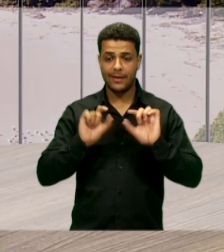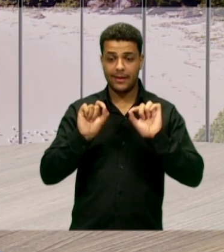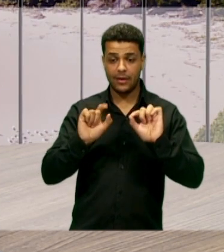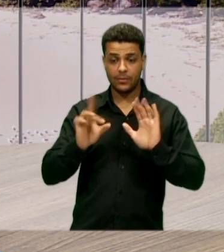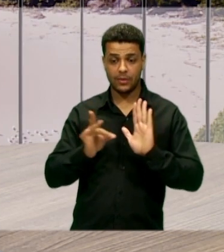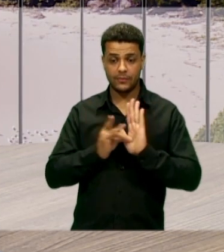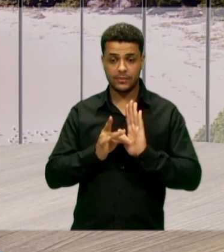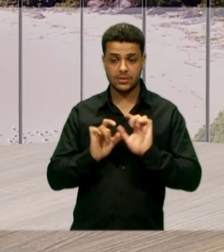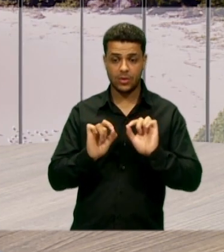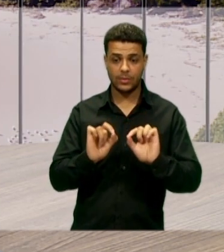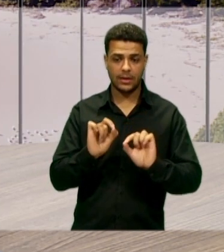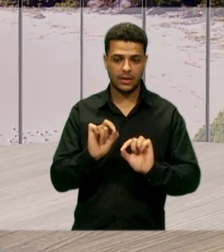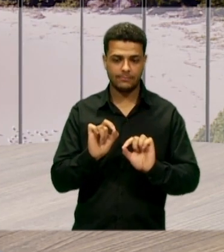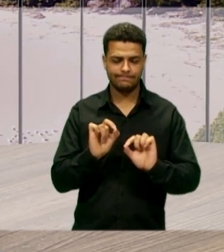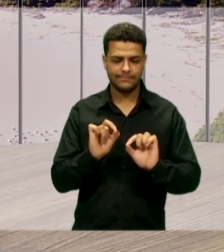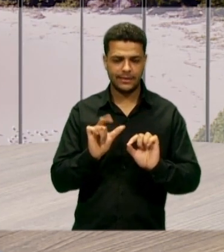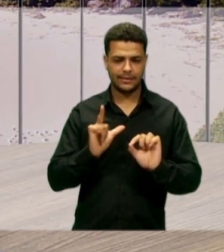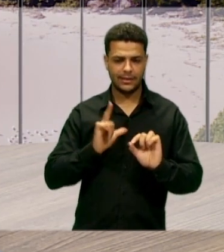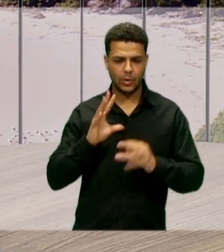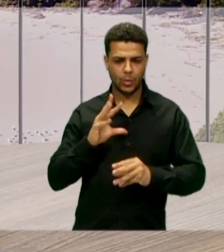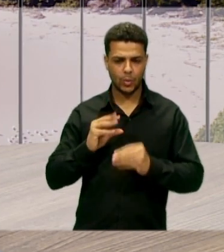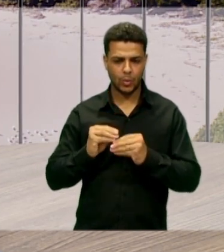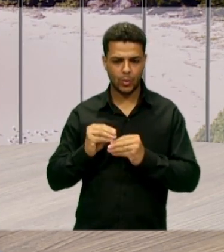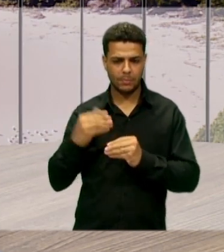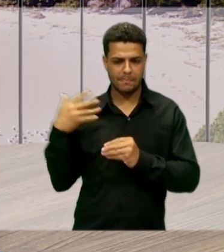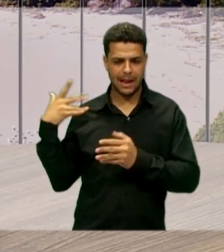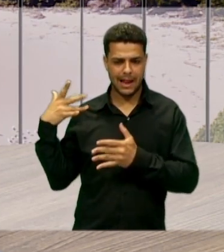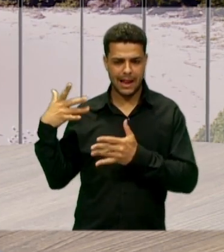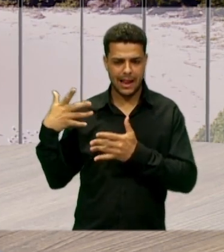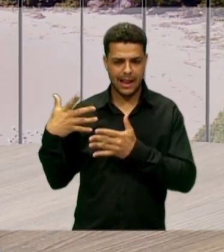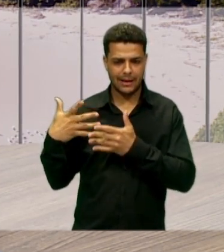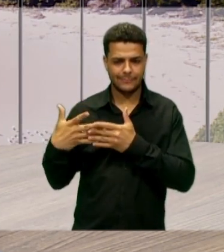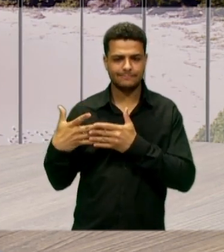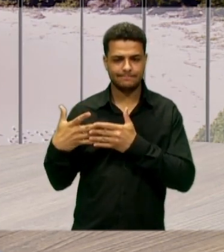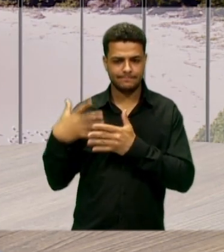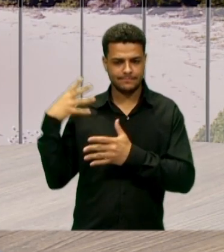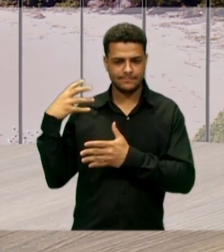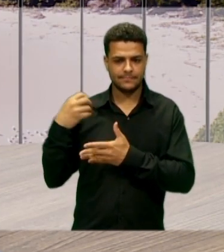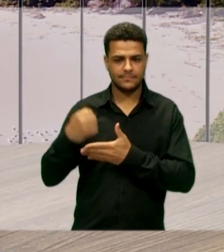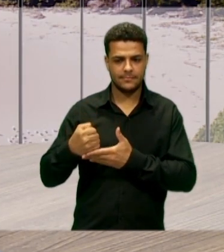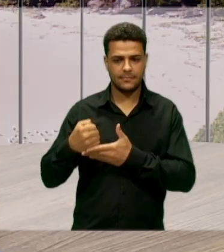assim, fazendo uma breve revisão bibliográfica, né,